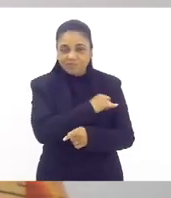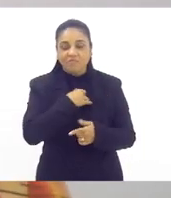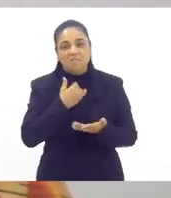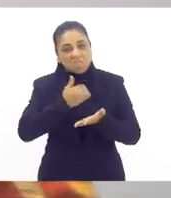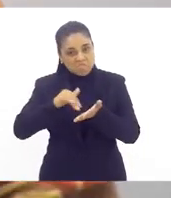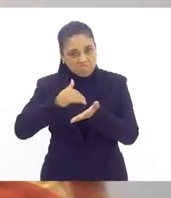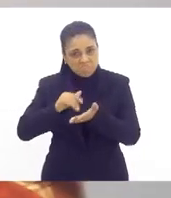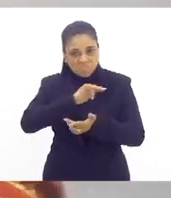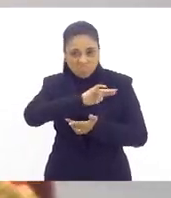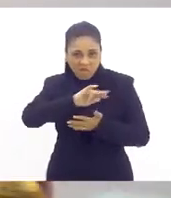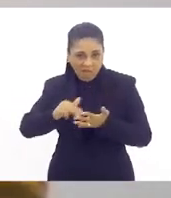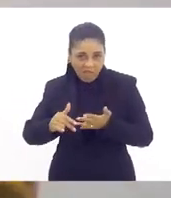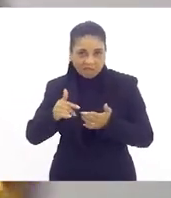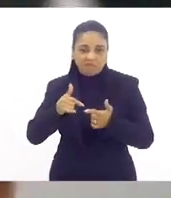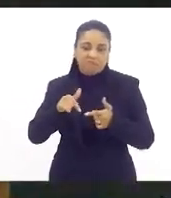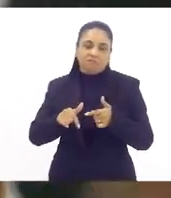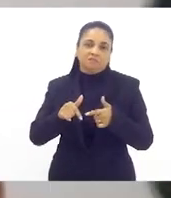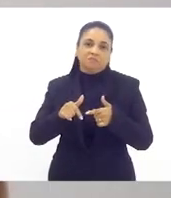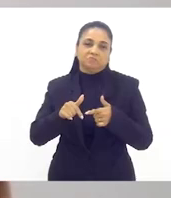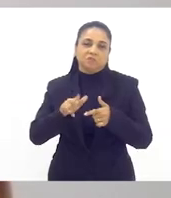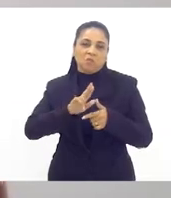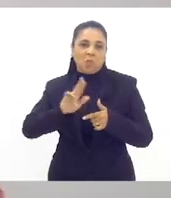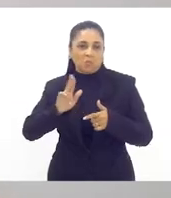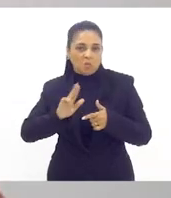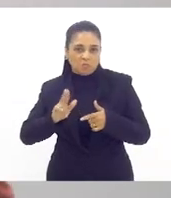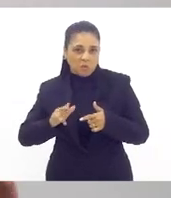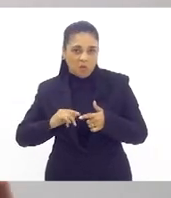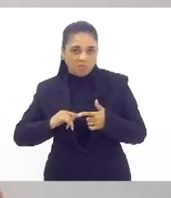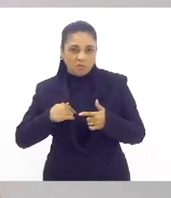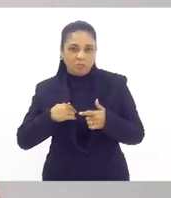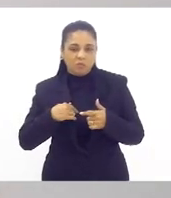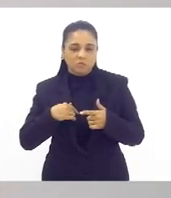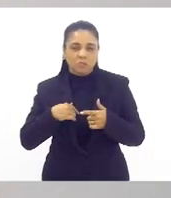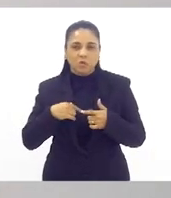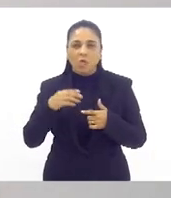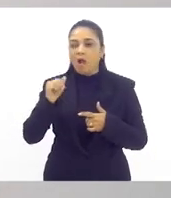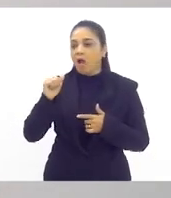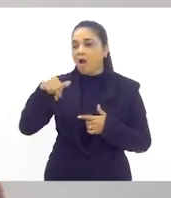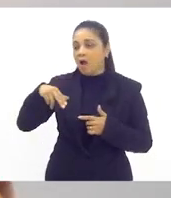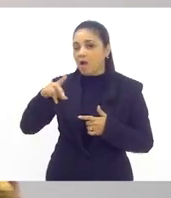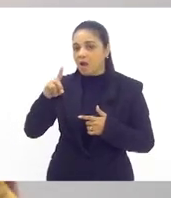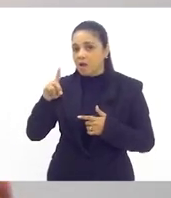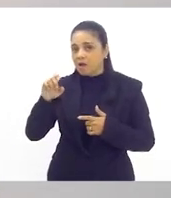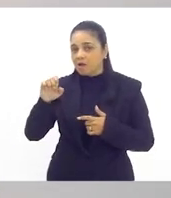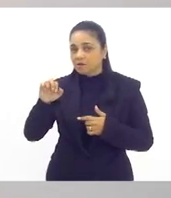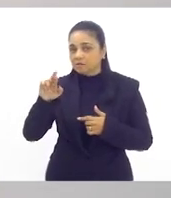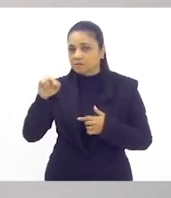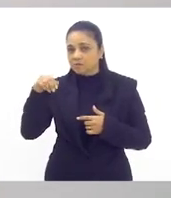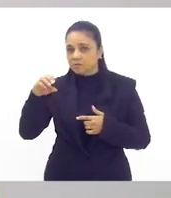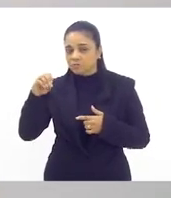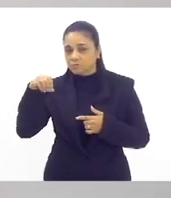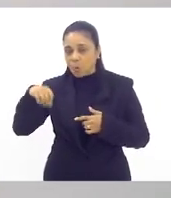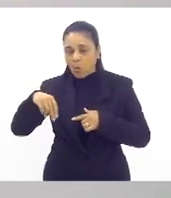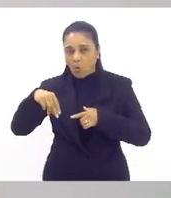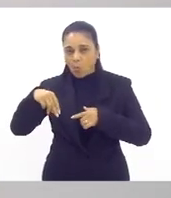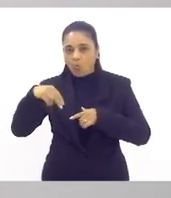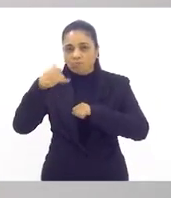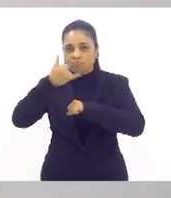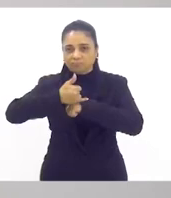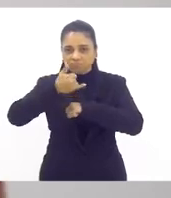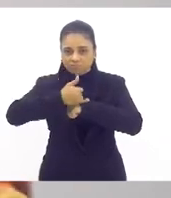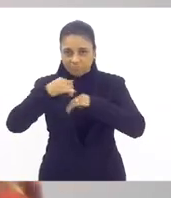secretários aqui que não foram citados e eu só percebidos não citados o Anderson de Volta Redonda e o Rômulo de